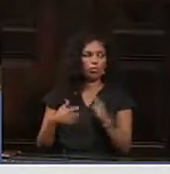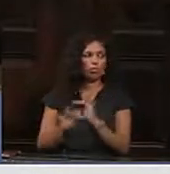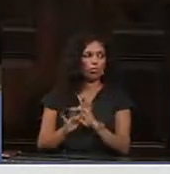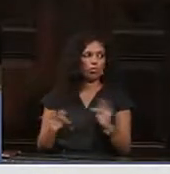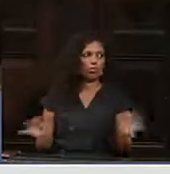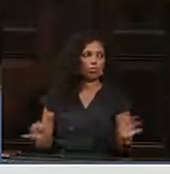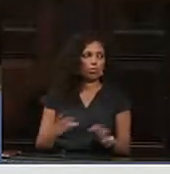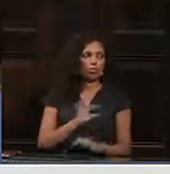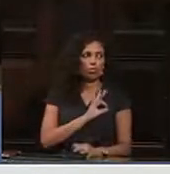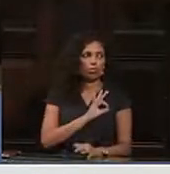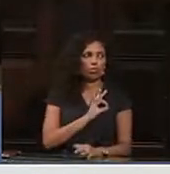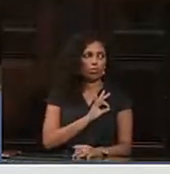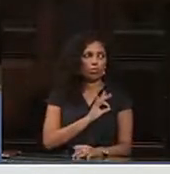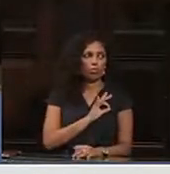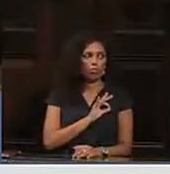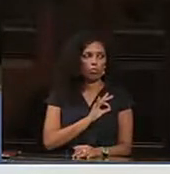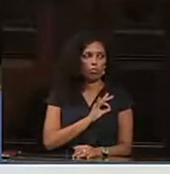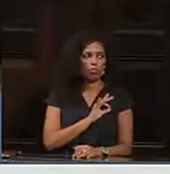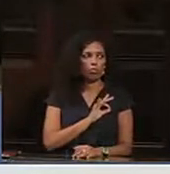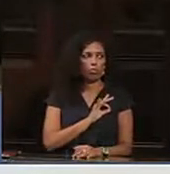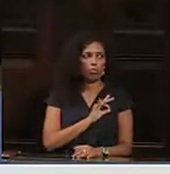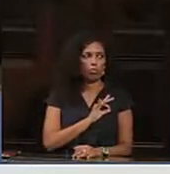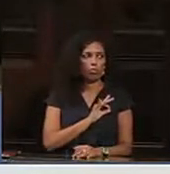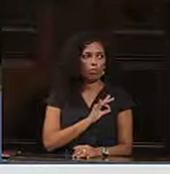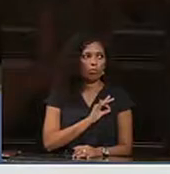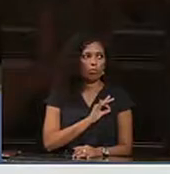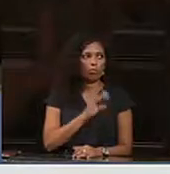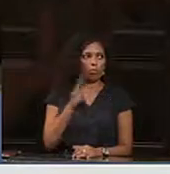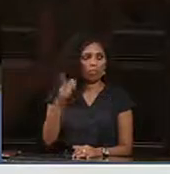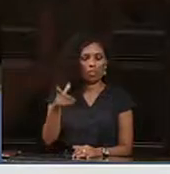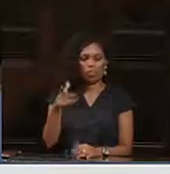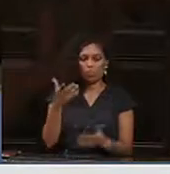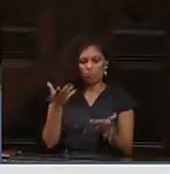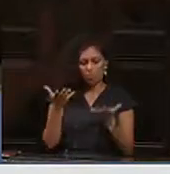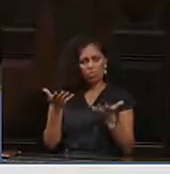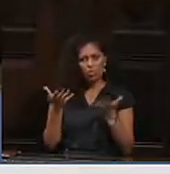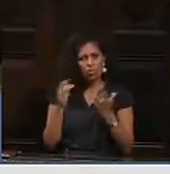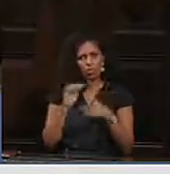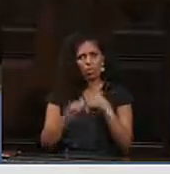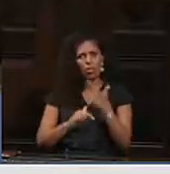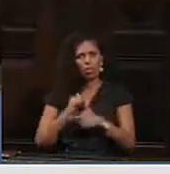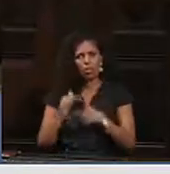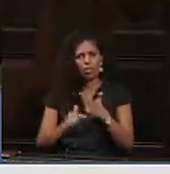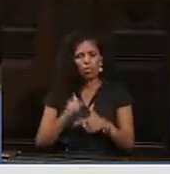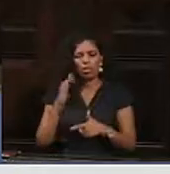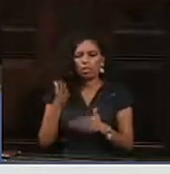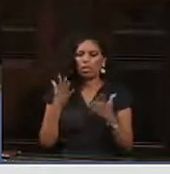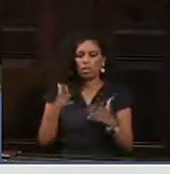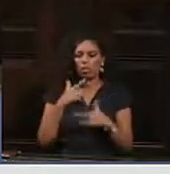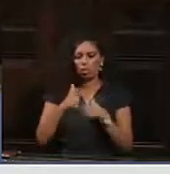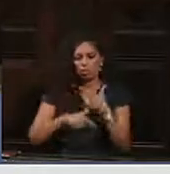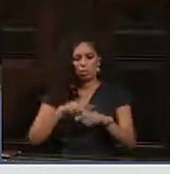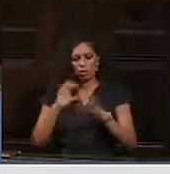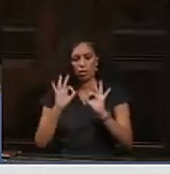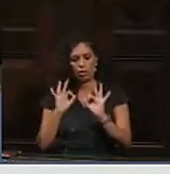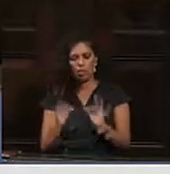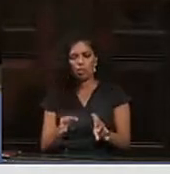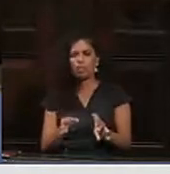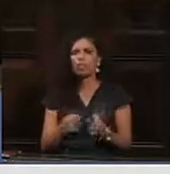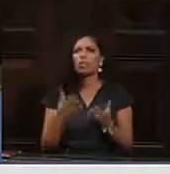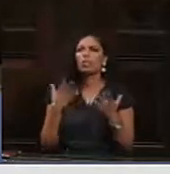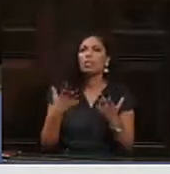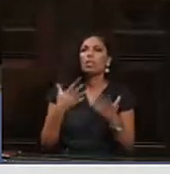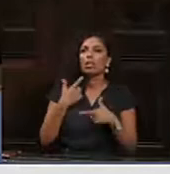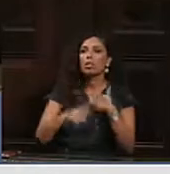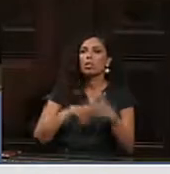que o policial militar, ele não é que ele não queira trabalhar, ele quer um trabalho justo e ele quer um trabalho que